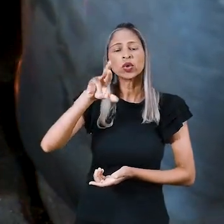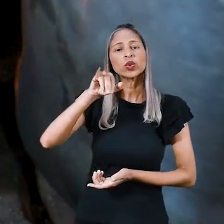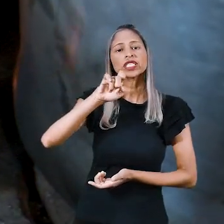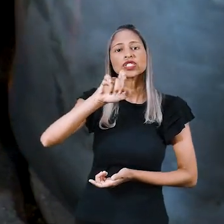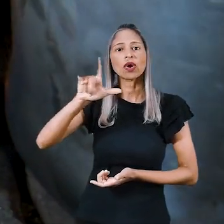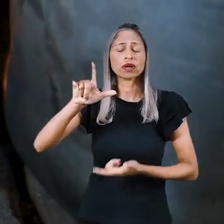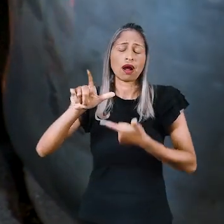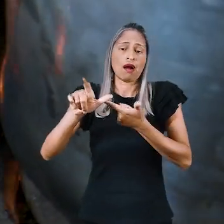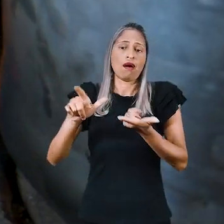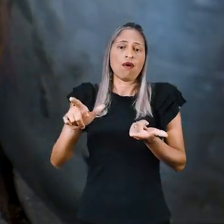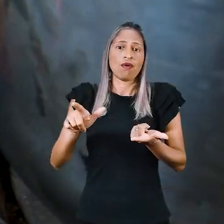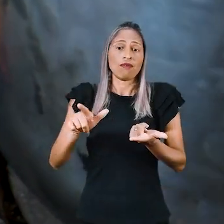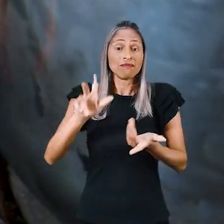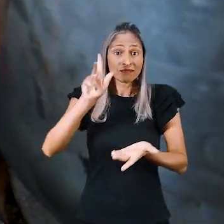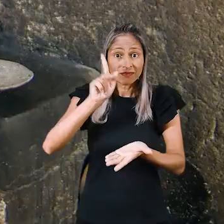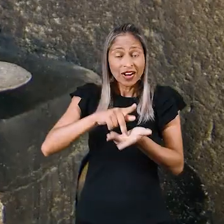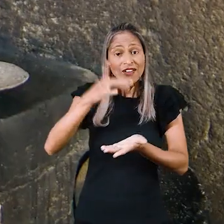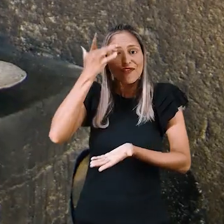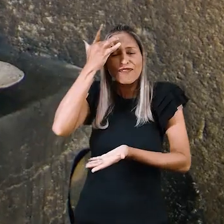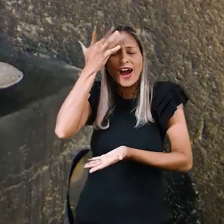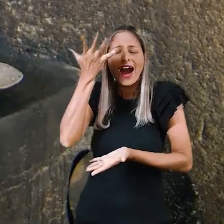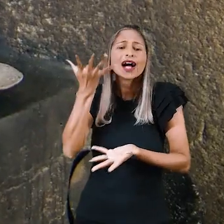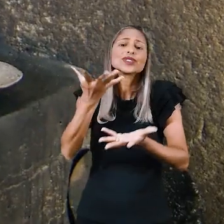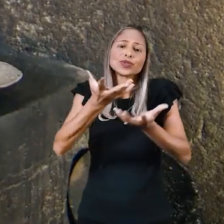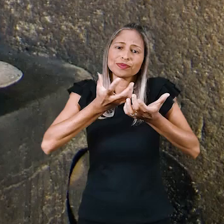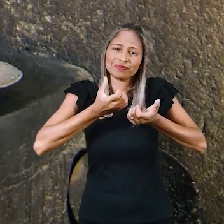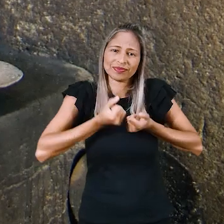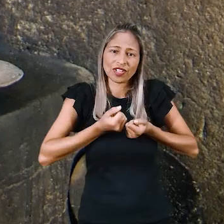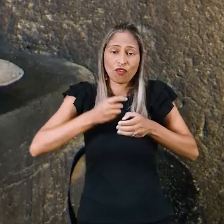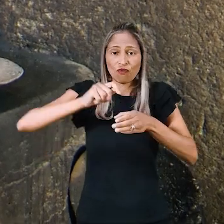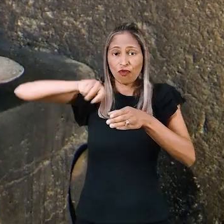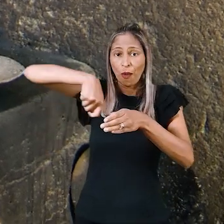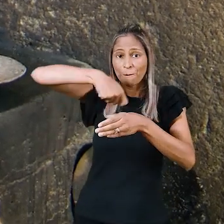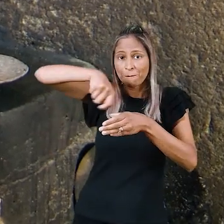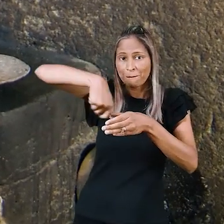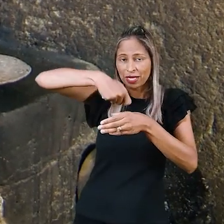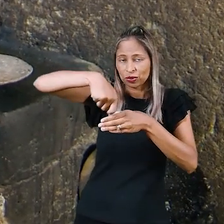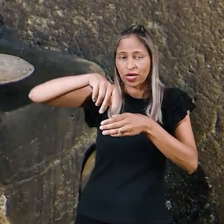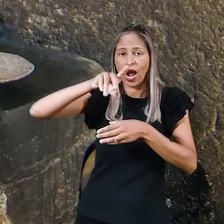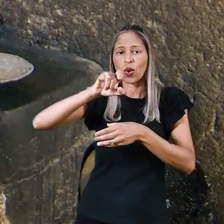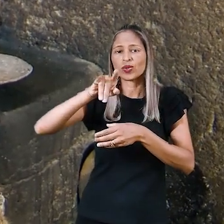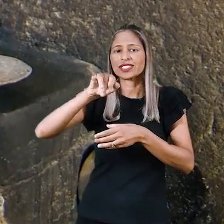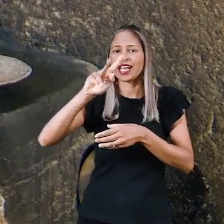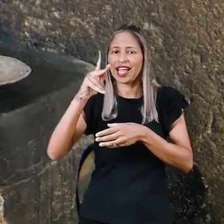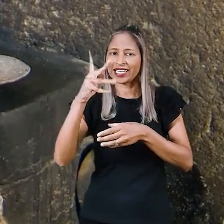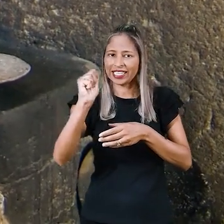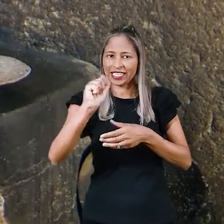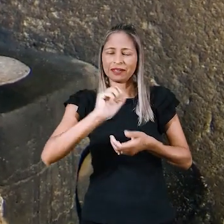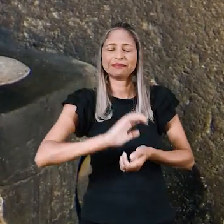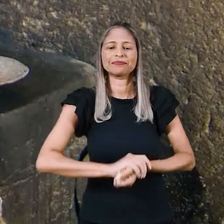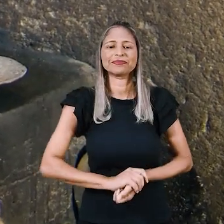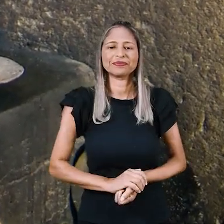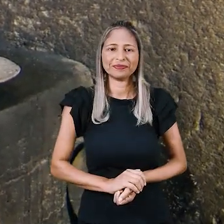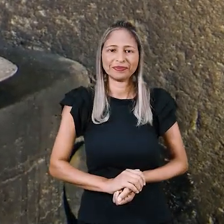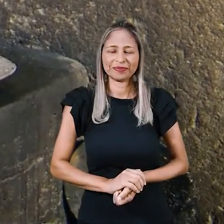ricos nutricionalmente e de fácil acesso. Vou misturar a costelinha.